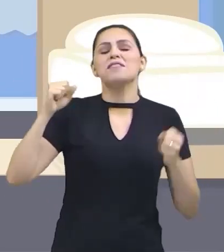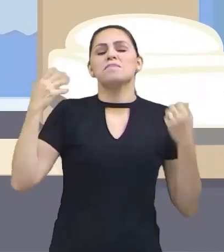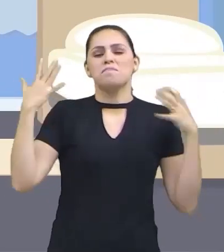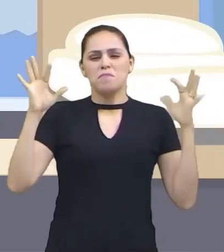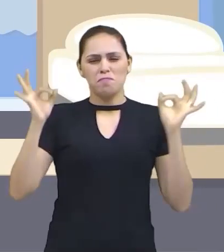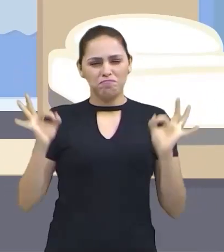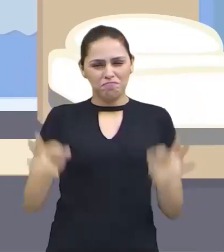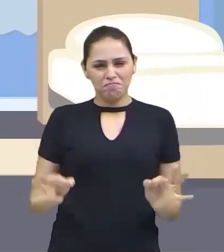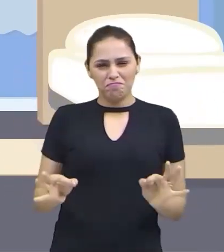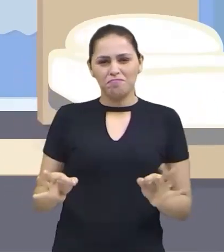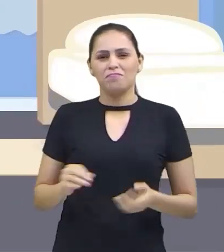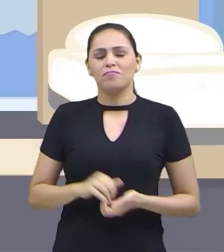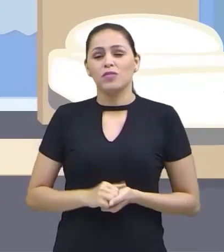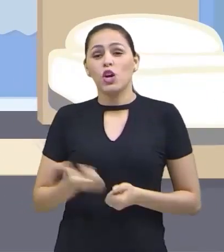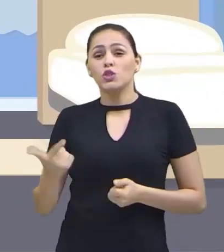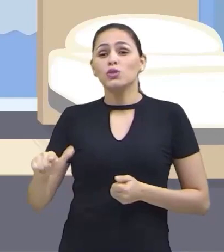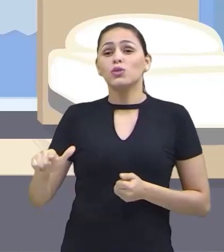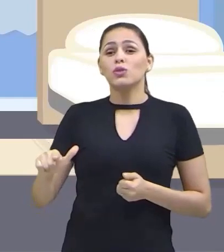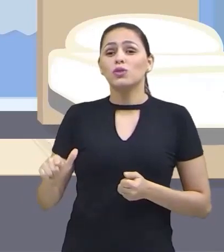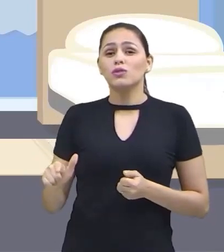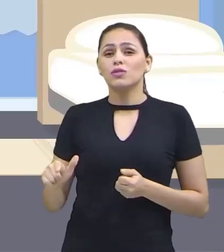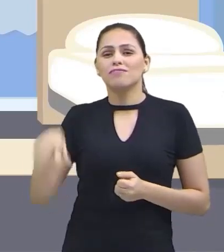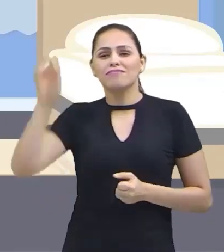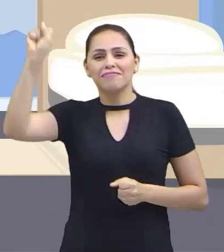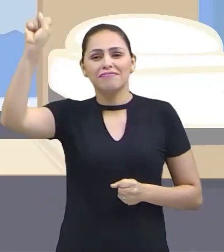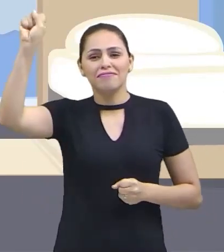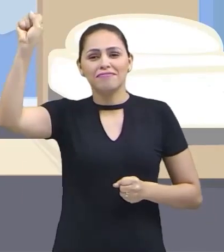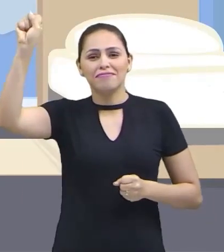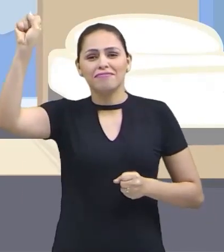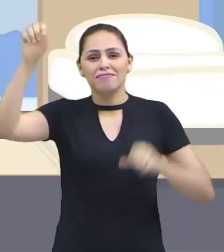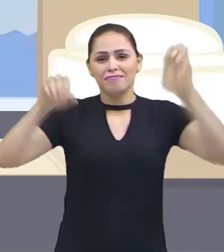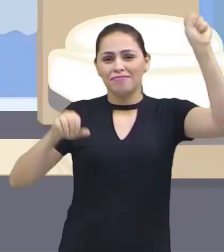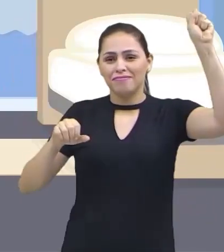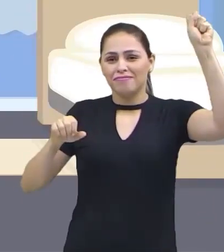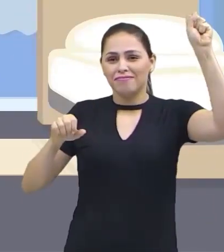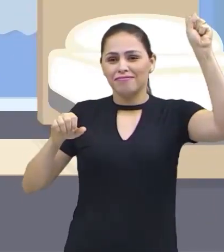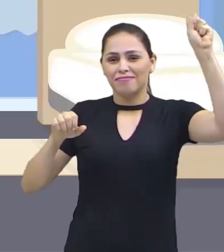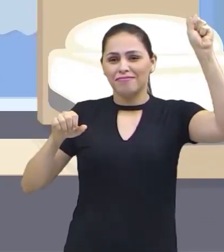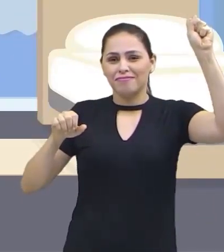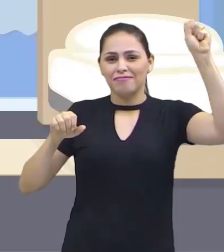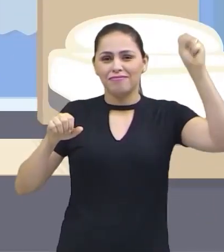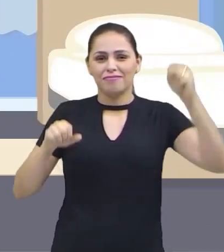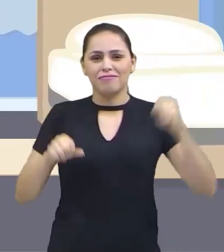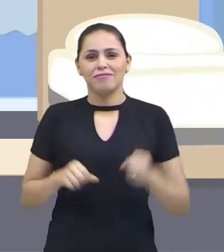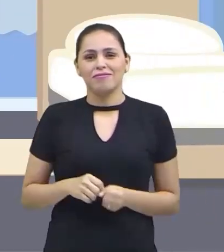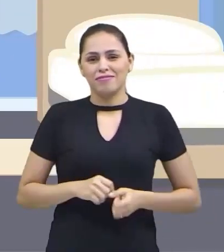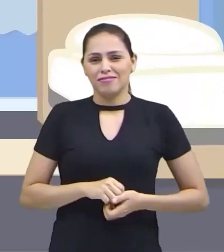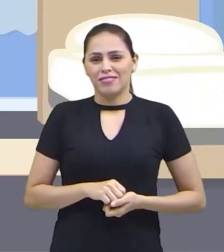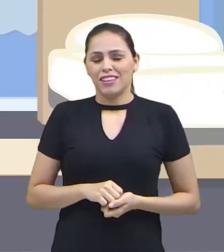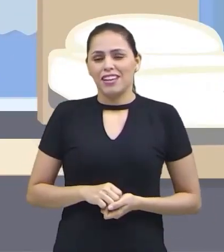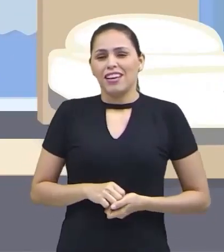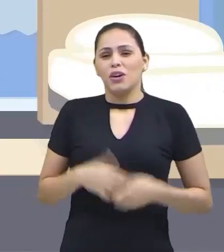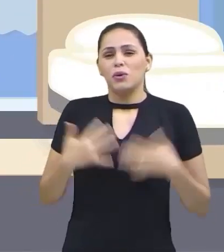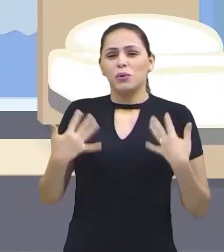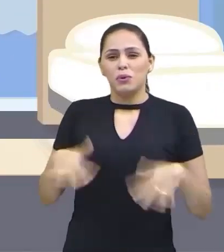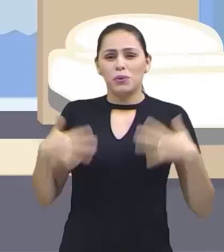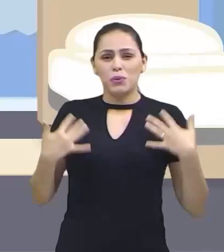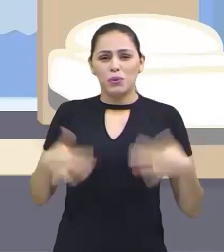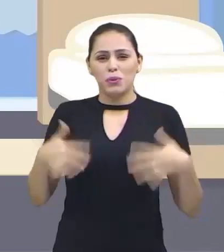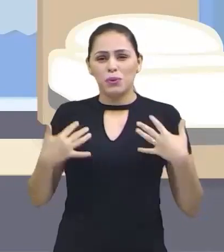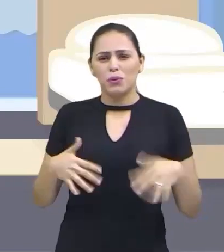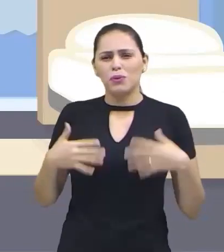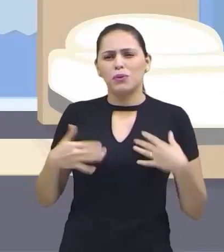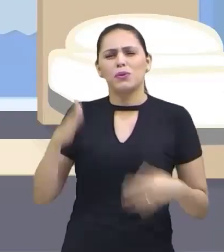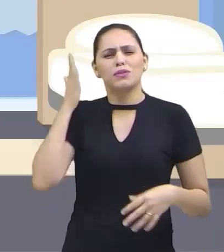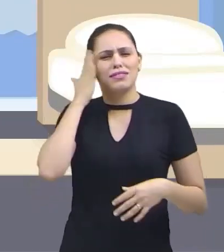perfeito! Voltou! Um lado e o outro. Ai, caramba! Agora eu sei porque que o